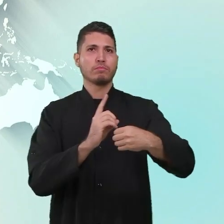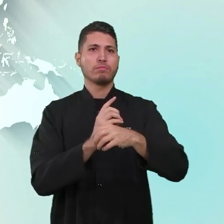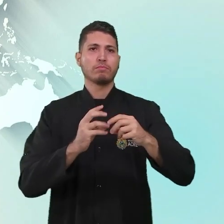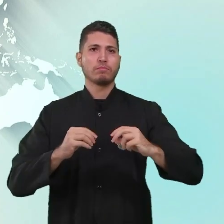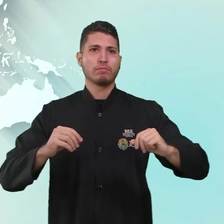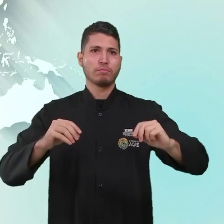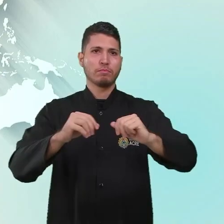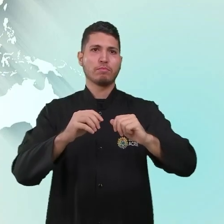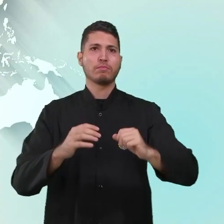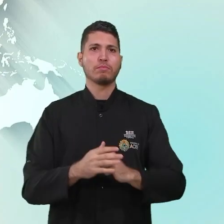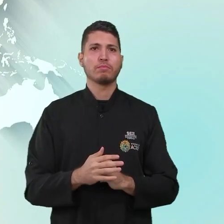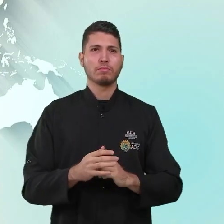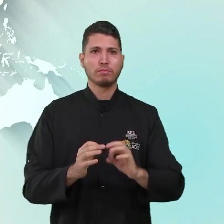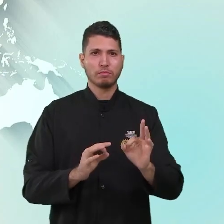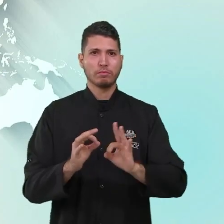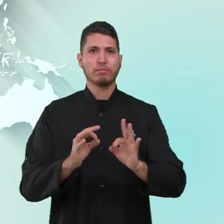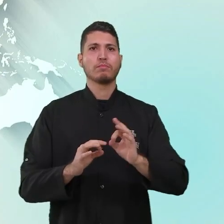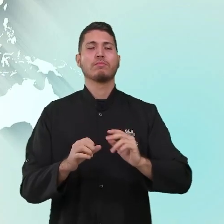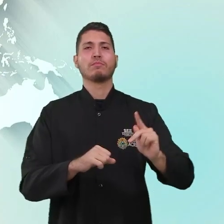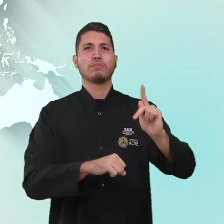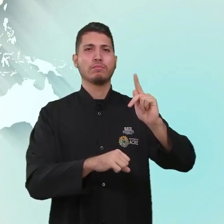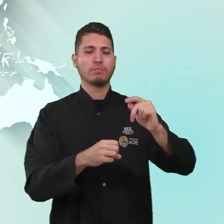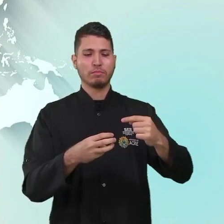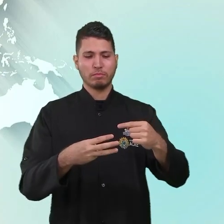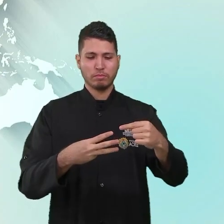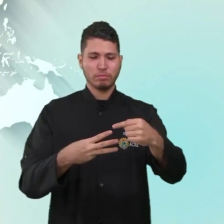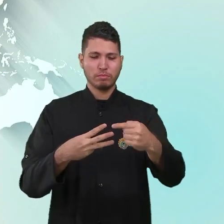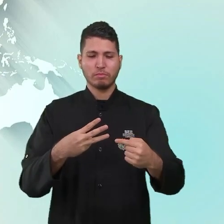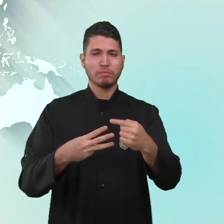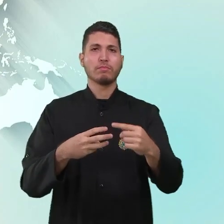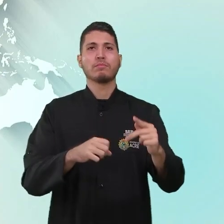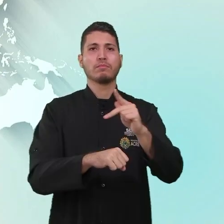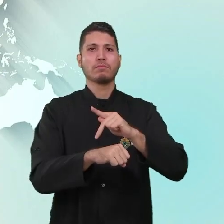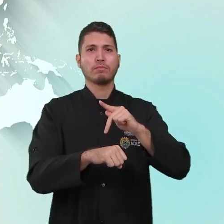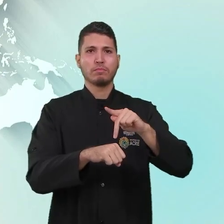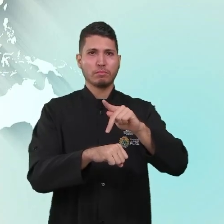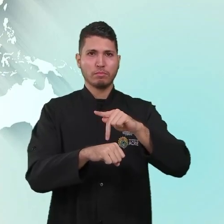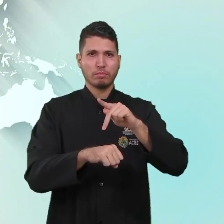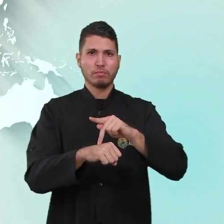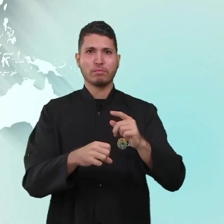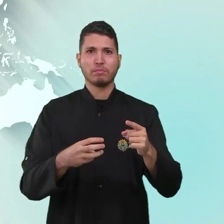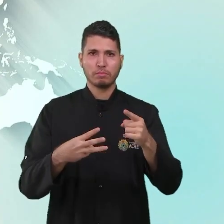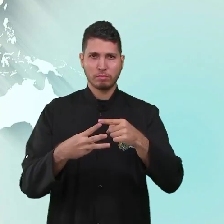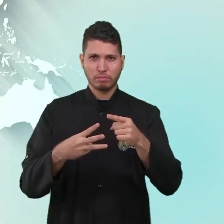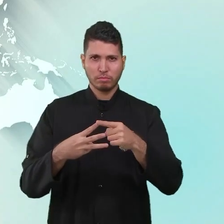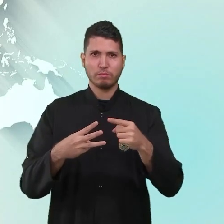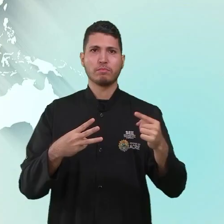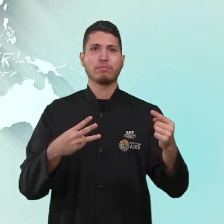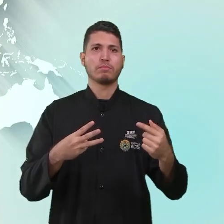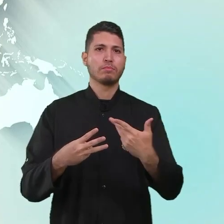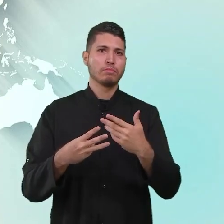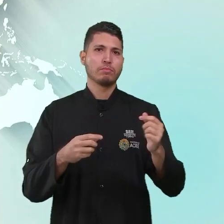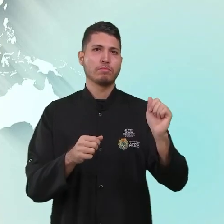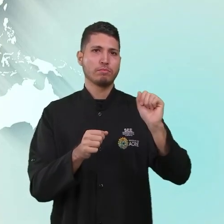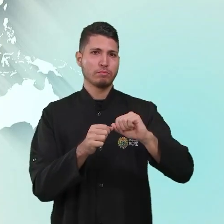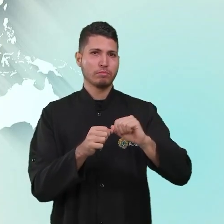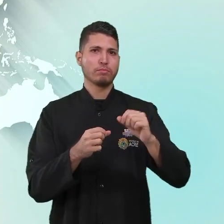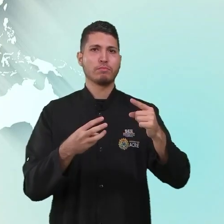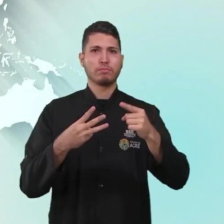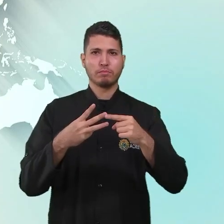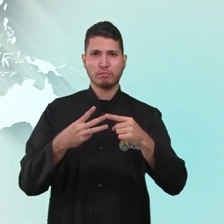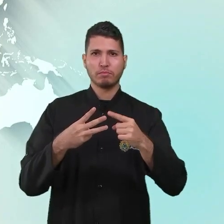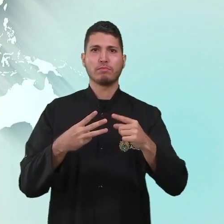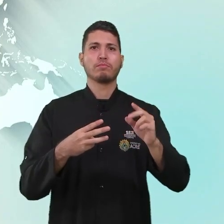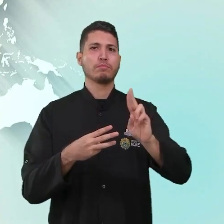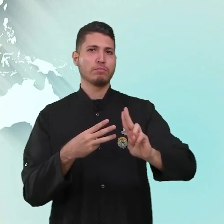socioterritorial, dividindo os países em países produtores, países